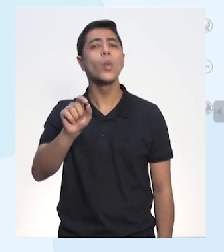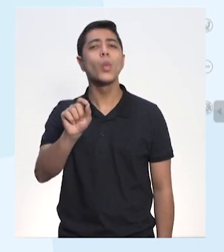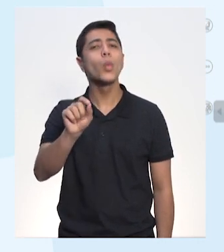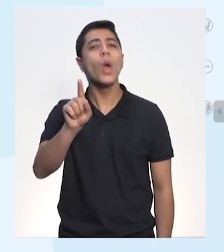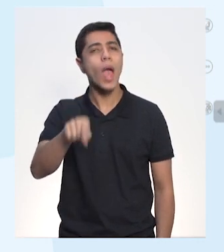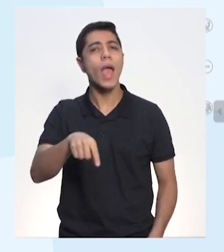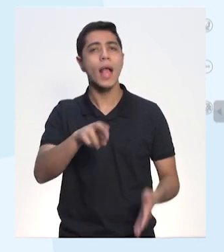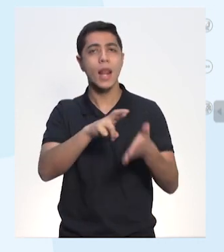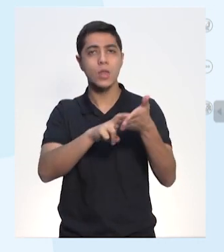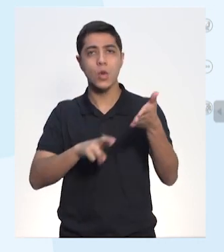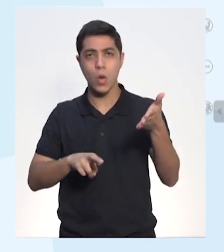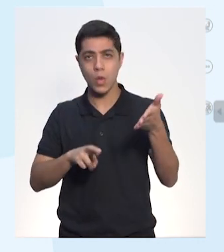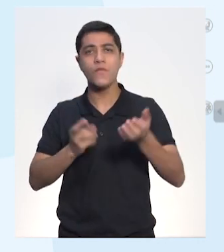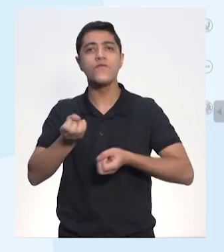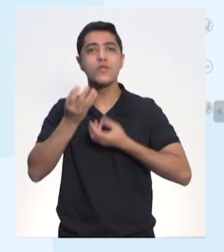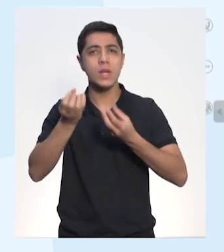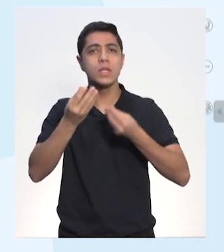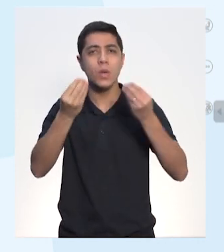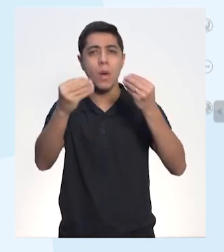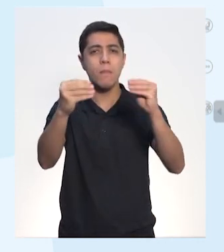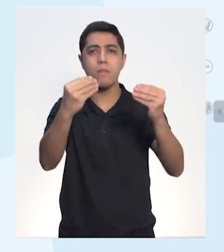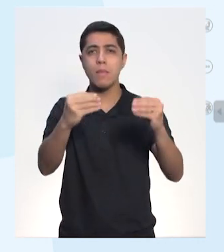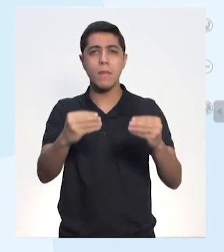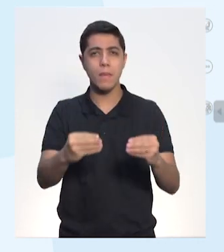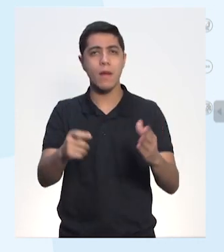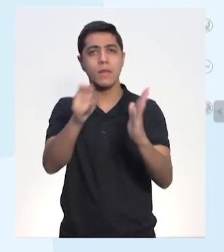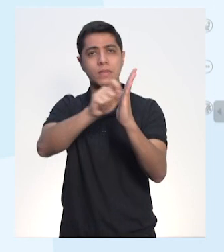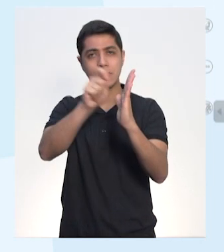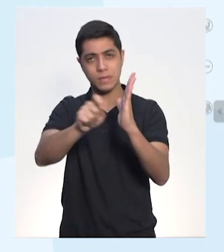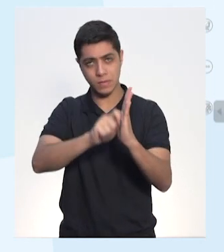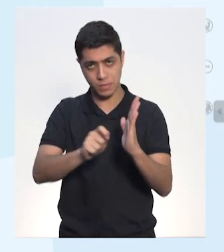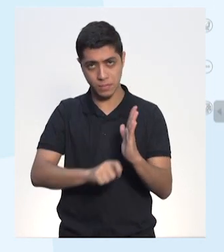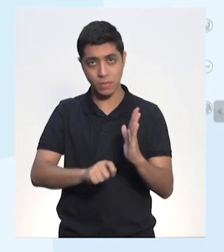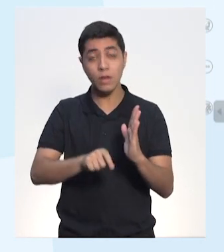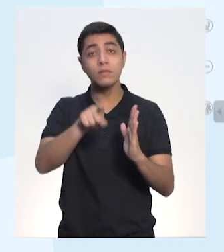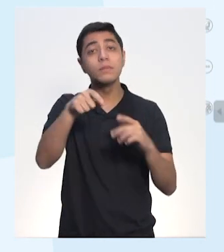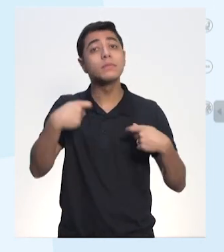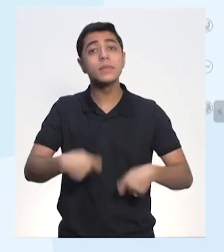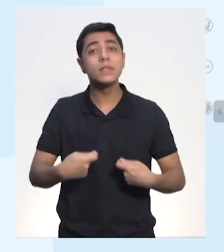vai colocar o quê? Quando você for fazer seu relatório, você vai colocar